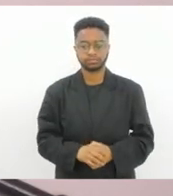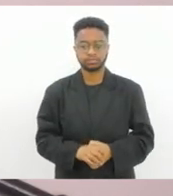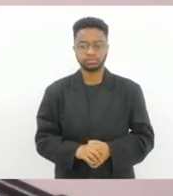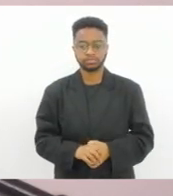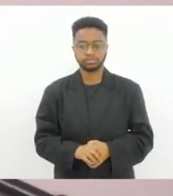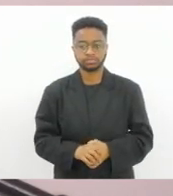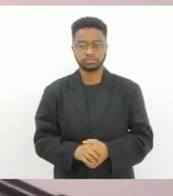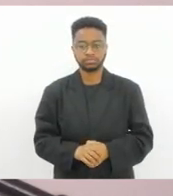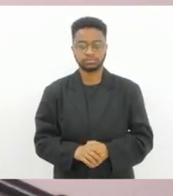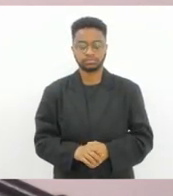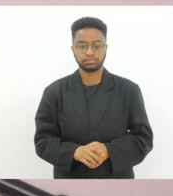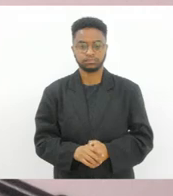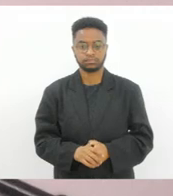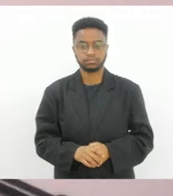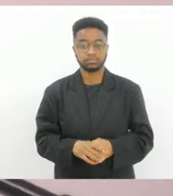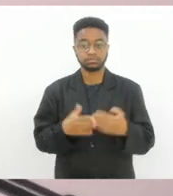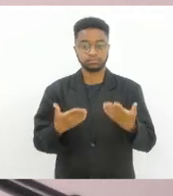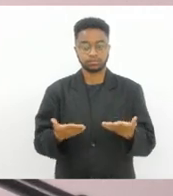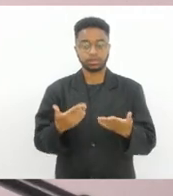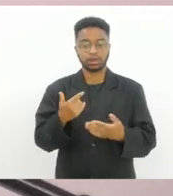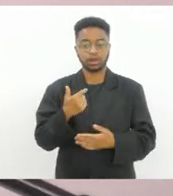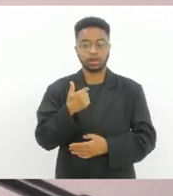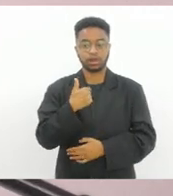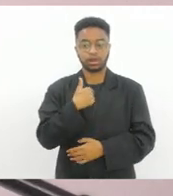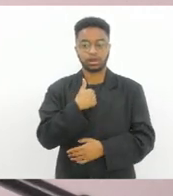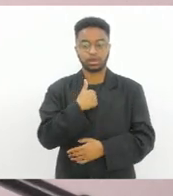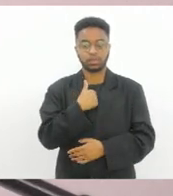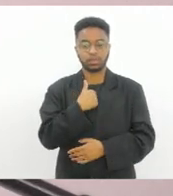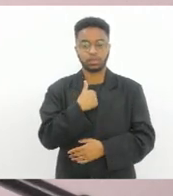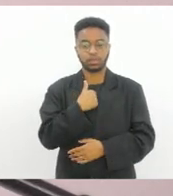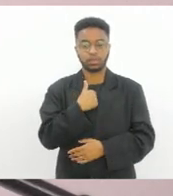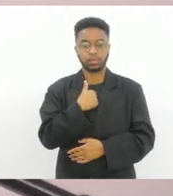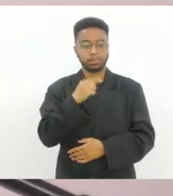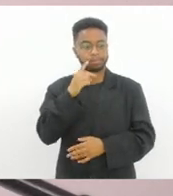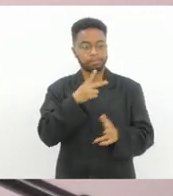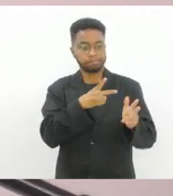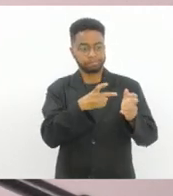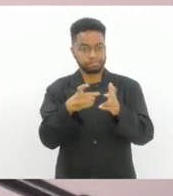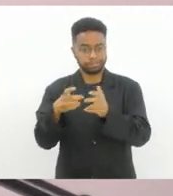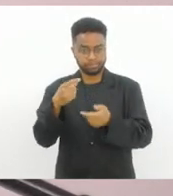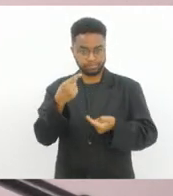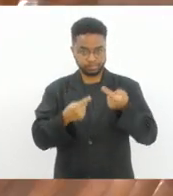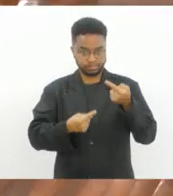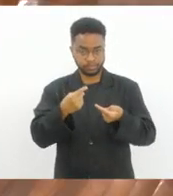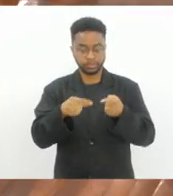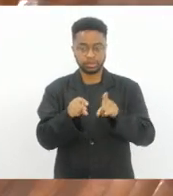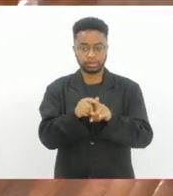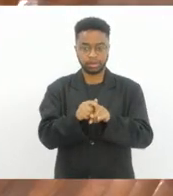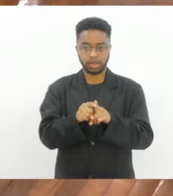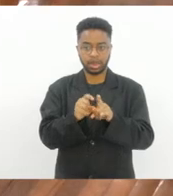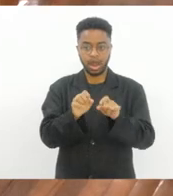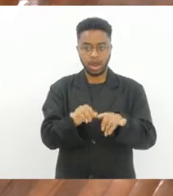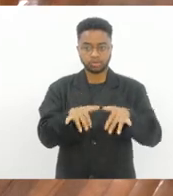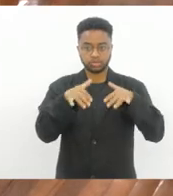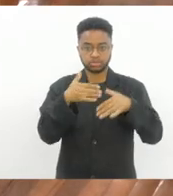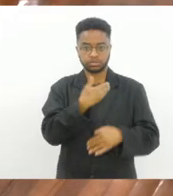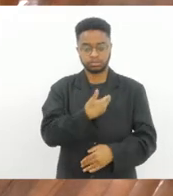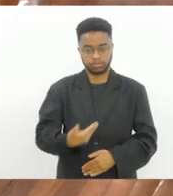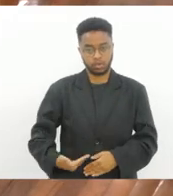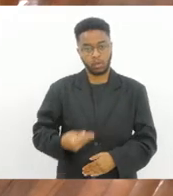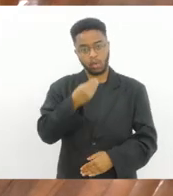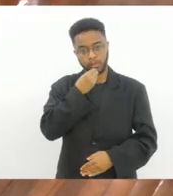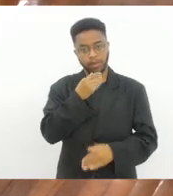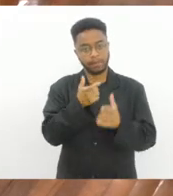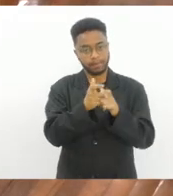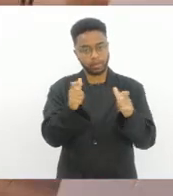Nesse sentido, eu olho para esse debate aqui, né, para essa audiência pública, e, obviamente, somos a maioria